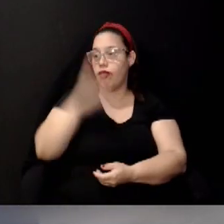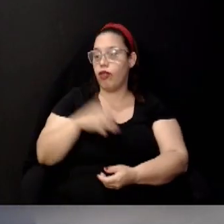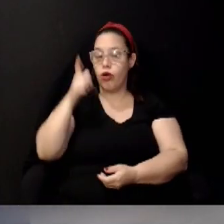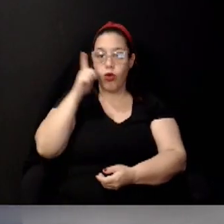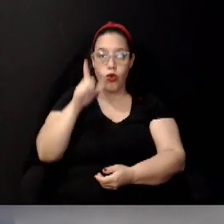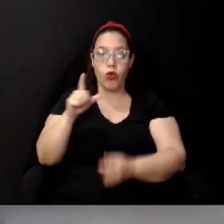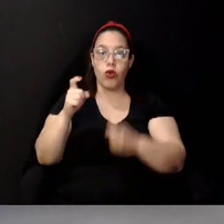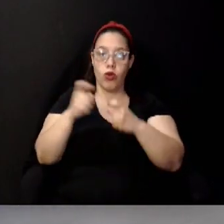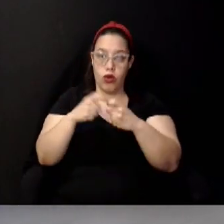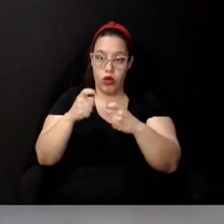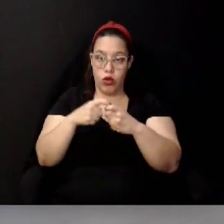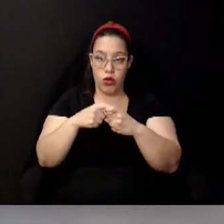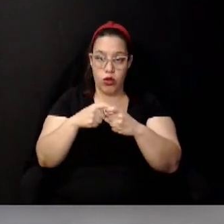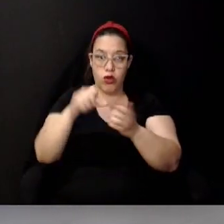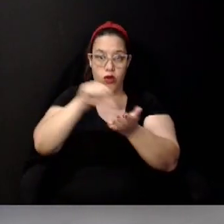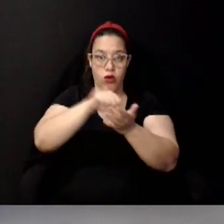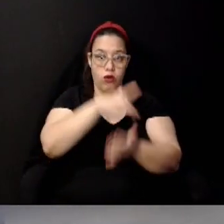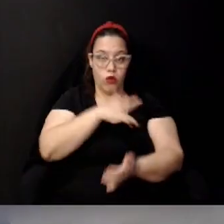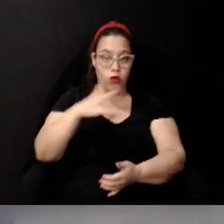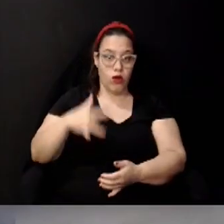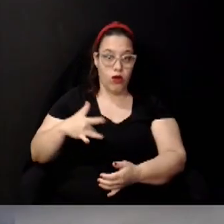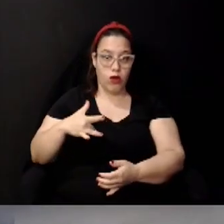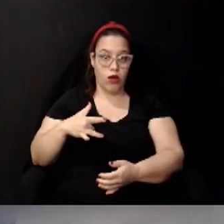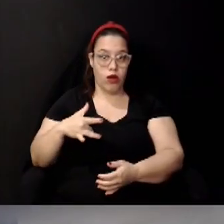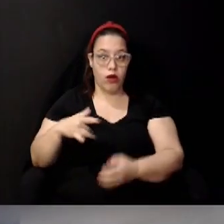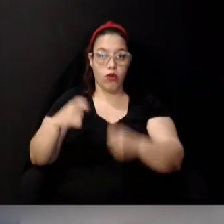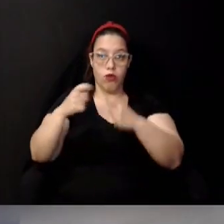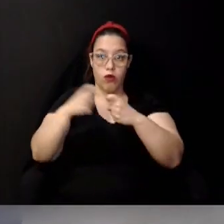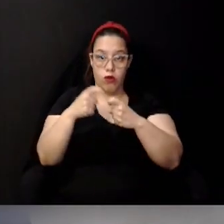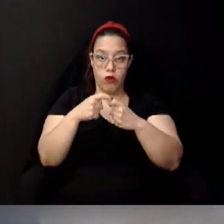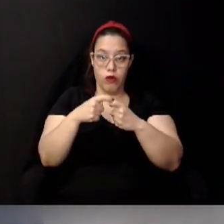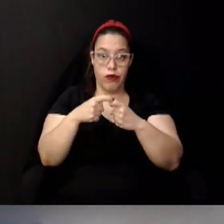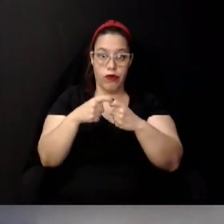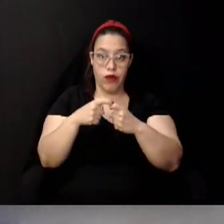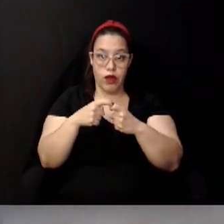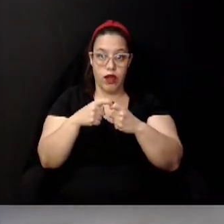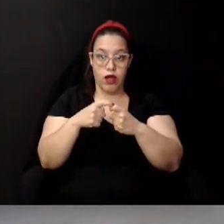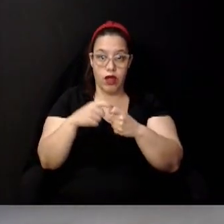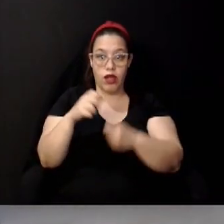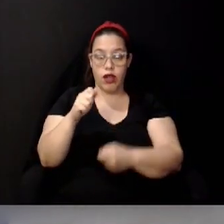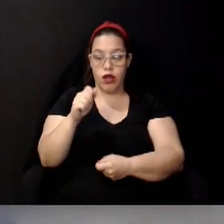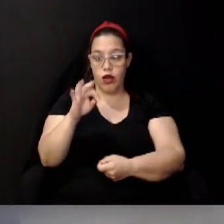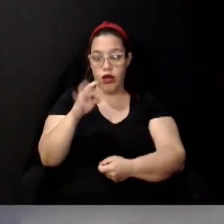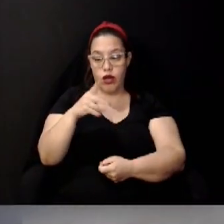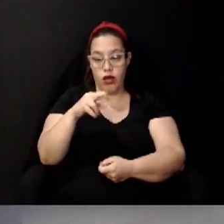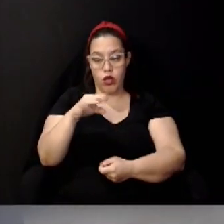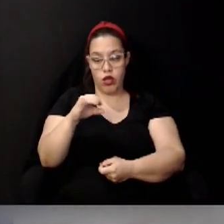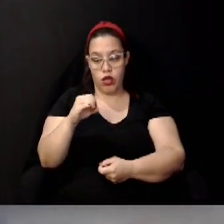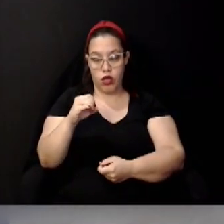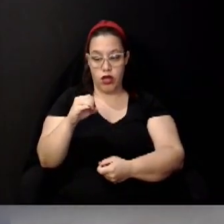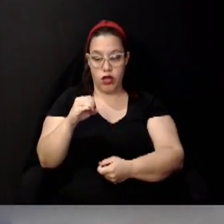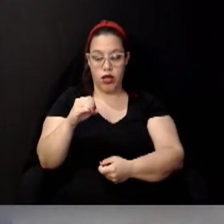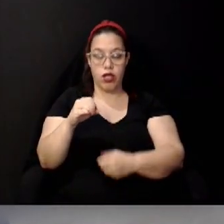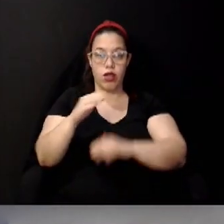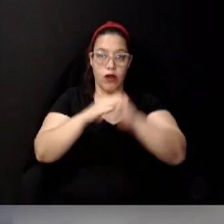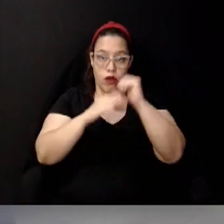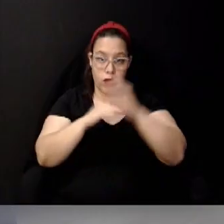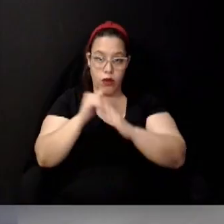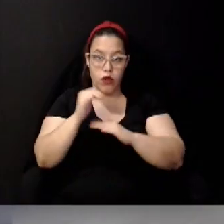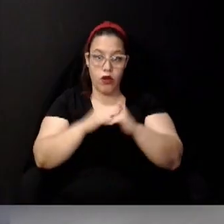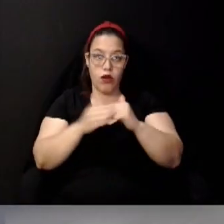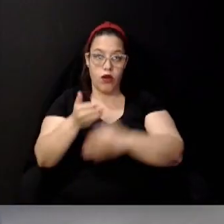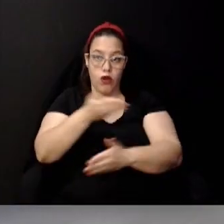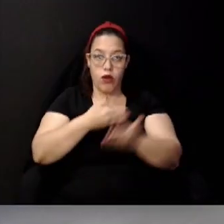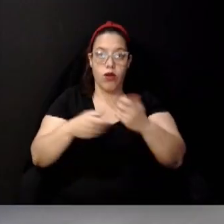num posto de saúde, passa pelo médico, muitas vezes ele pega o atestado no serviço para poder participar da consulta, né,